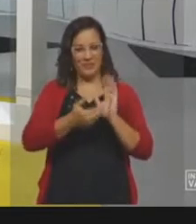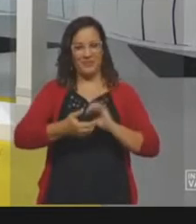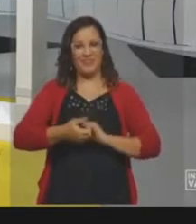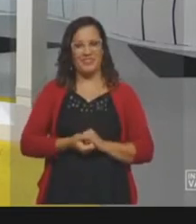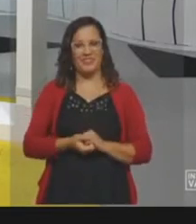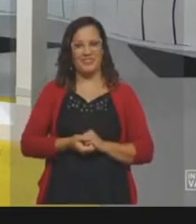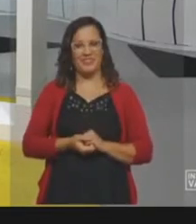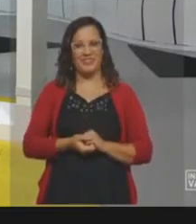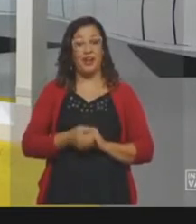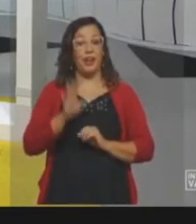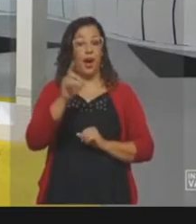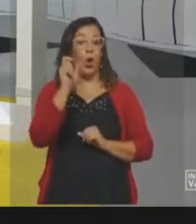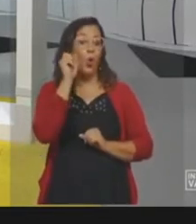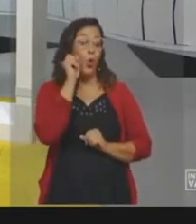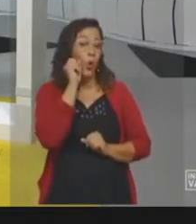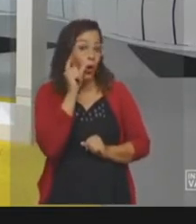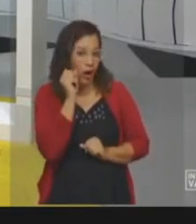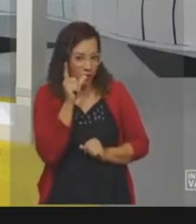Aí deixa eu pegar o azul aqui.